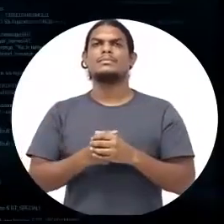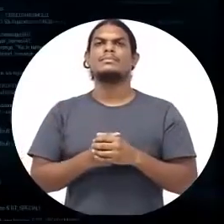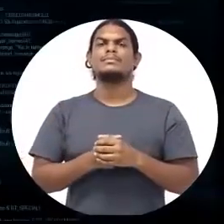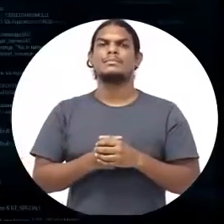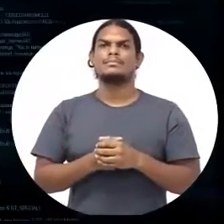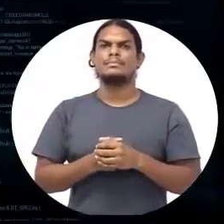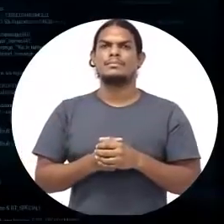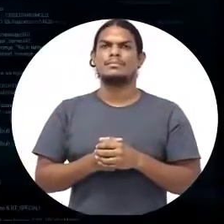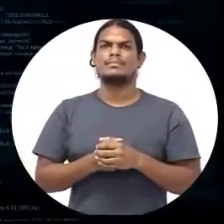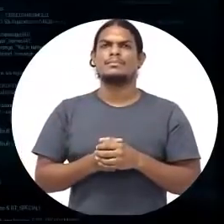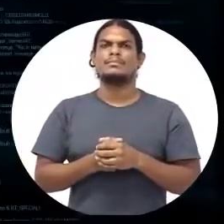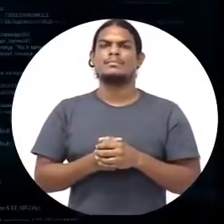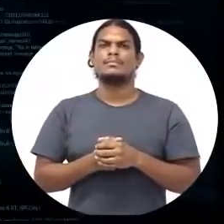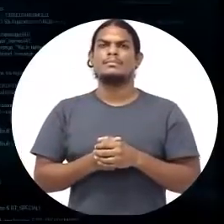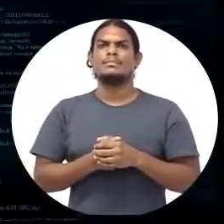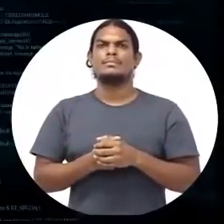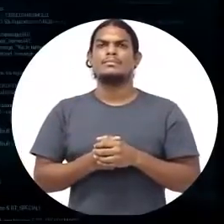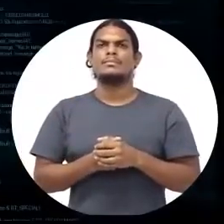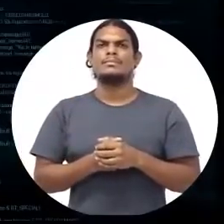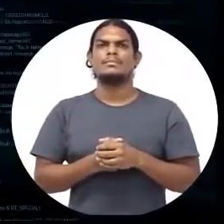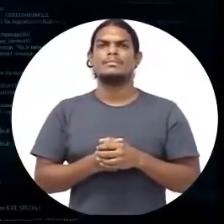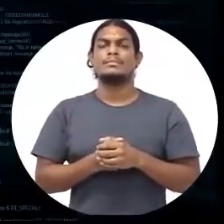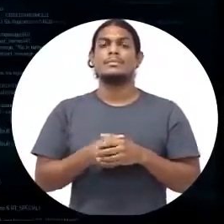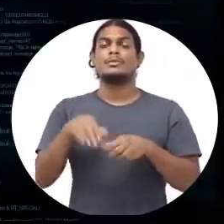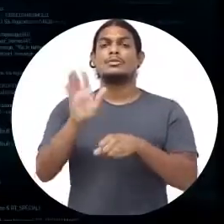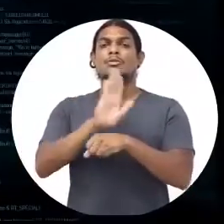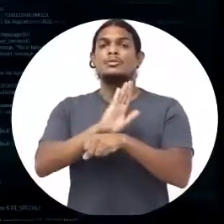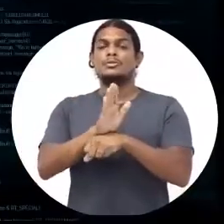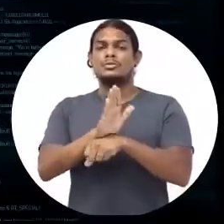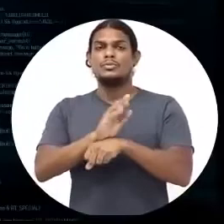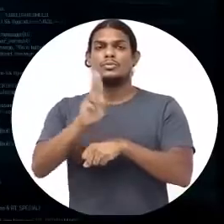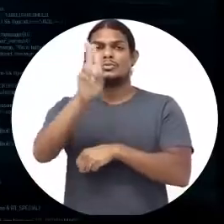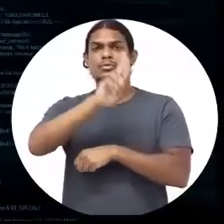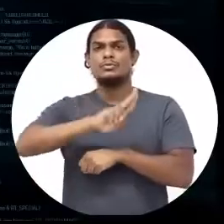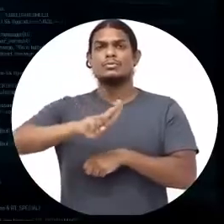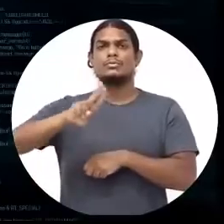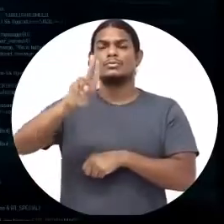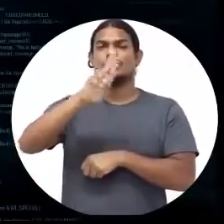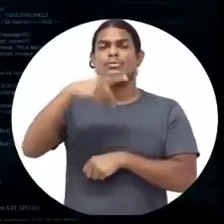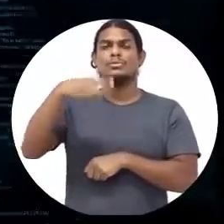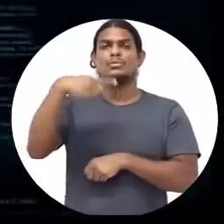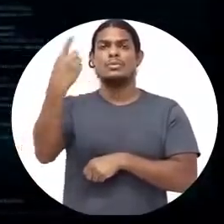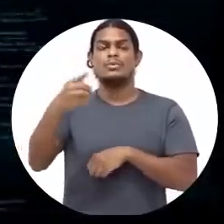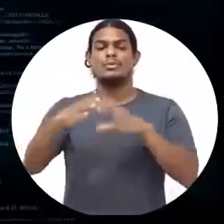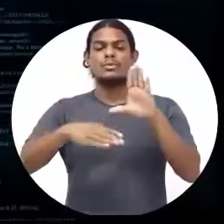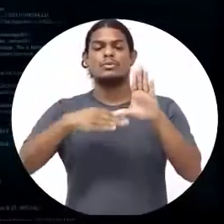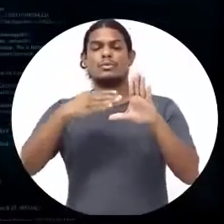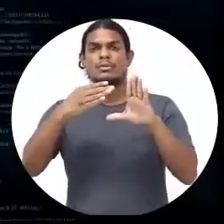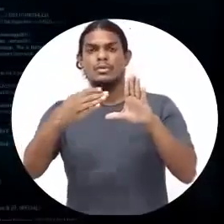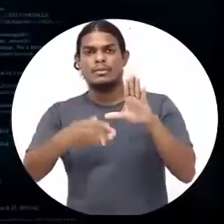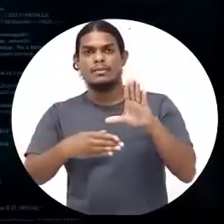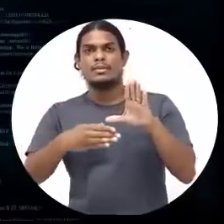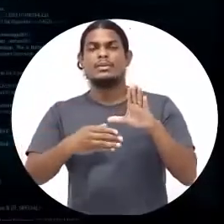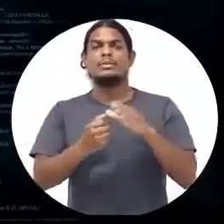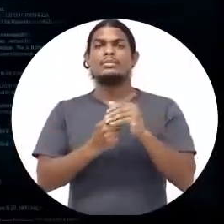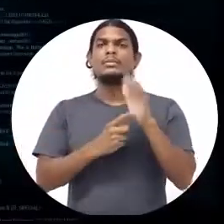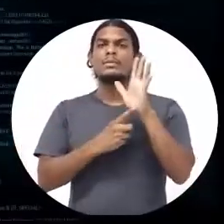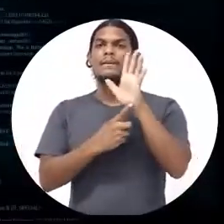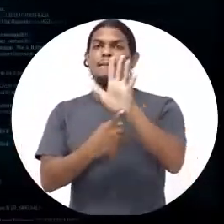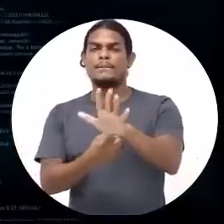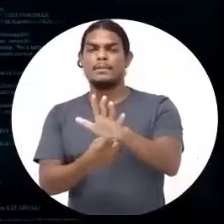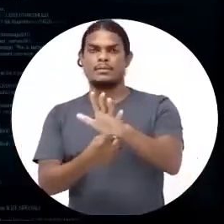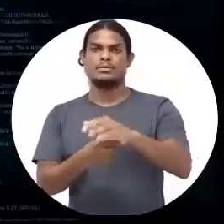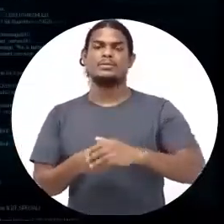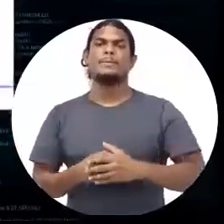elemento que, quando exibido no navegador, ele pega uma outra página e mostra